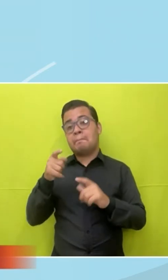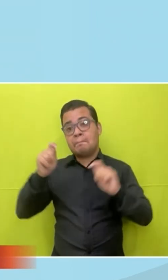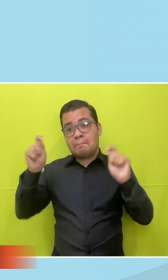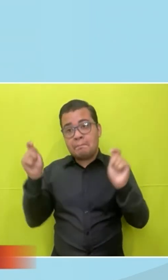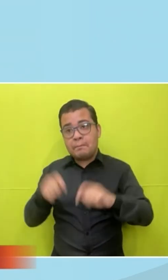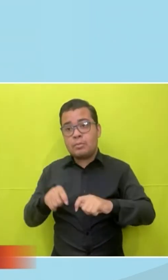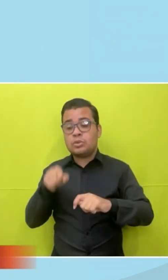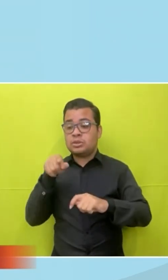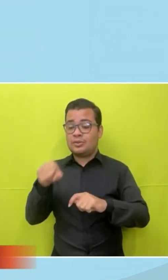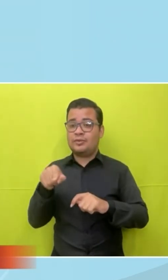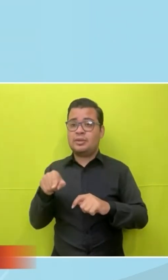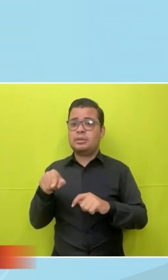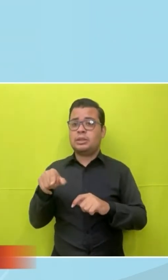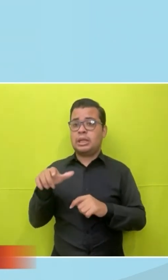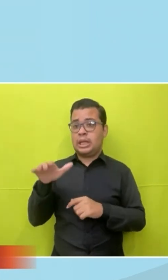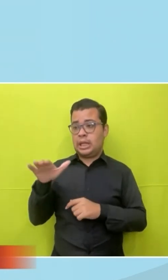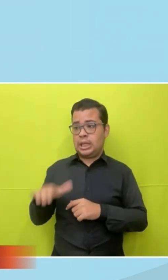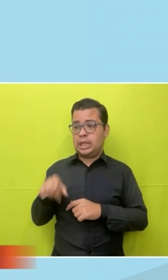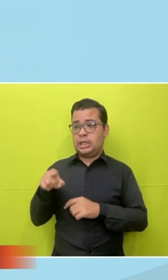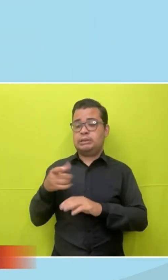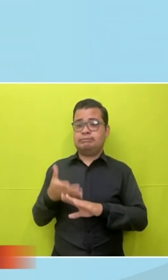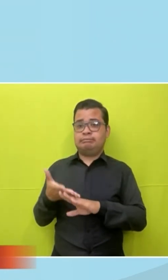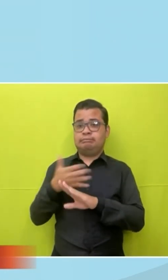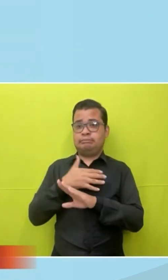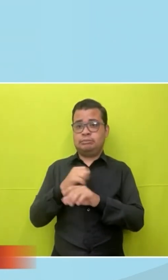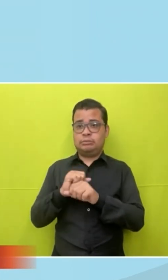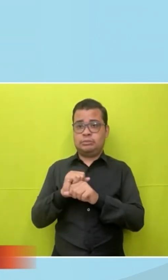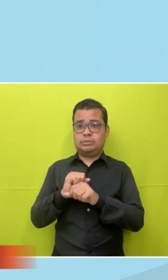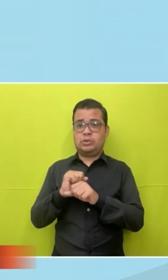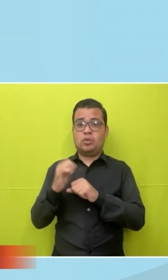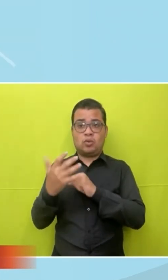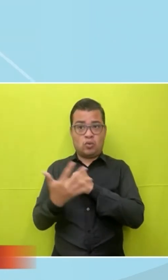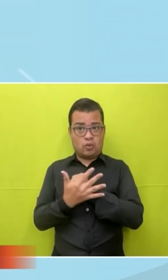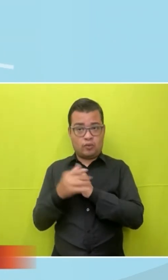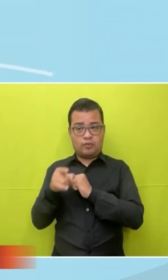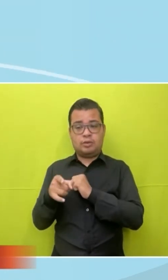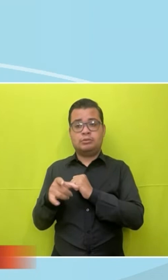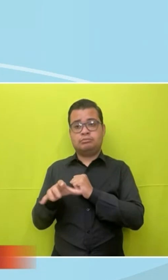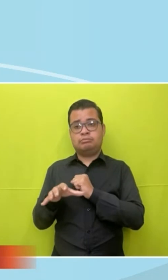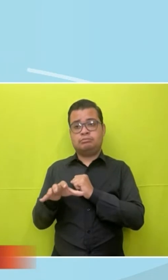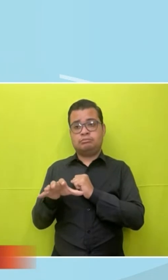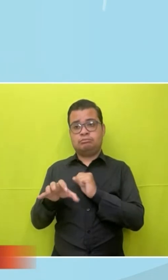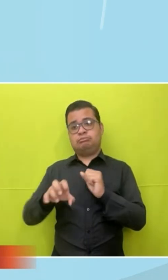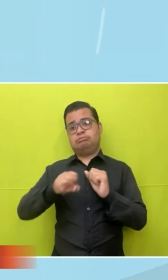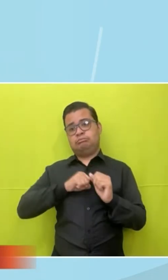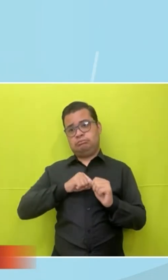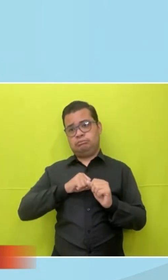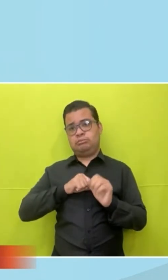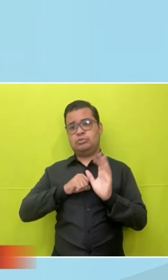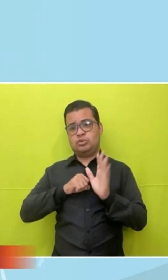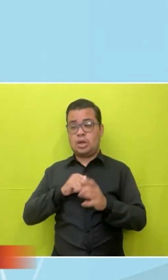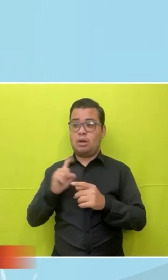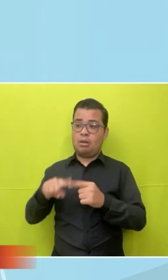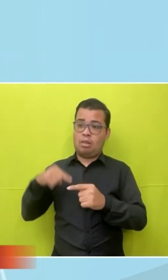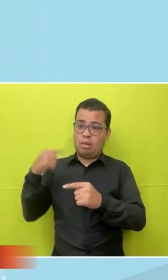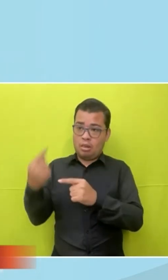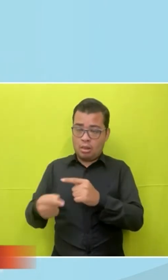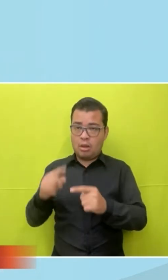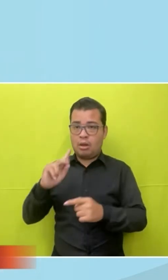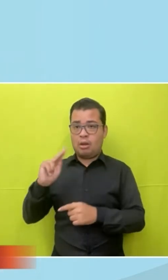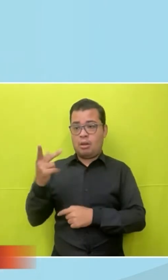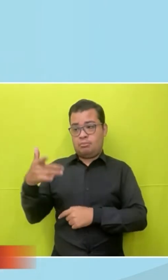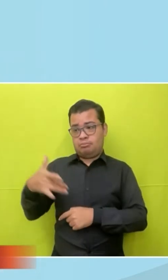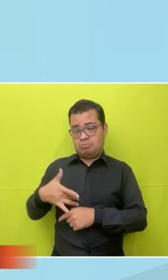infecção anterior pelo SARS-CoV-2, causador da Covid-19, possa estar relacionada com os